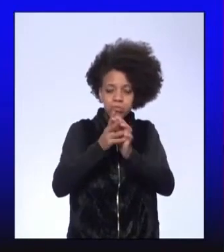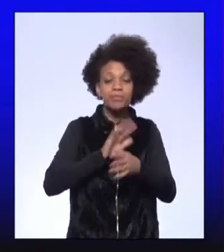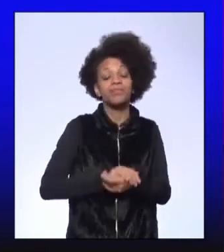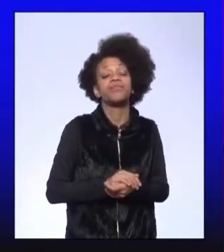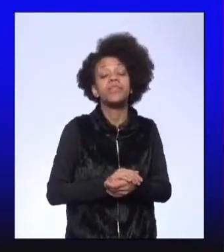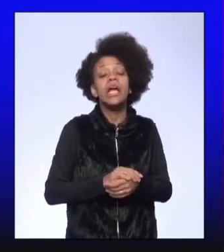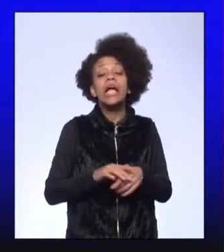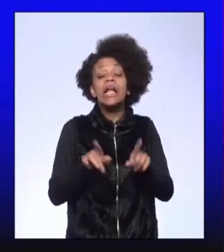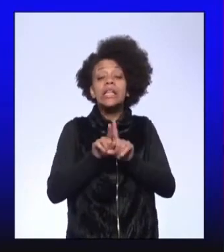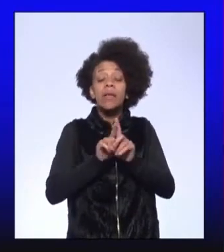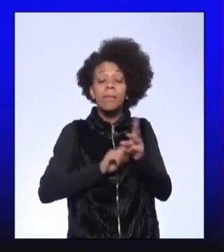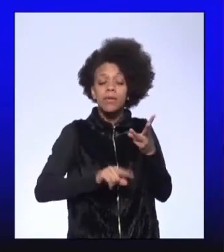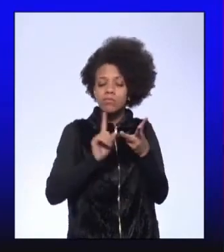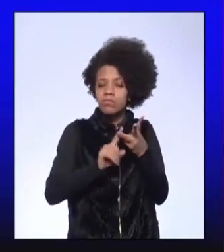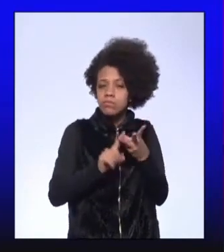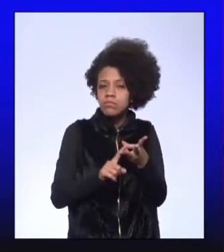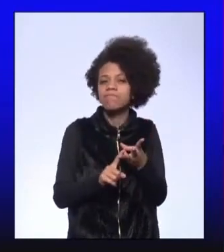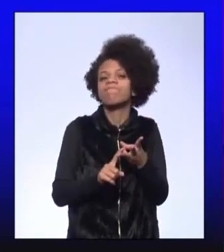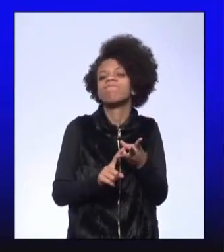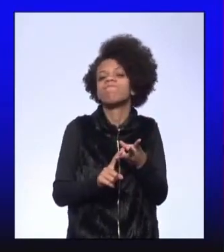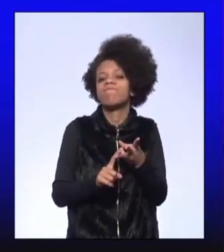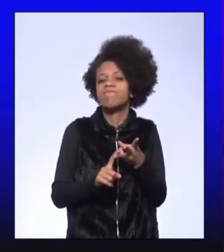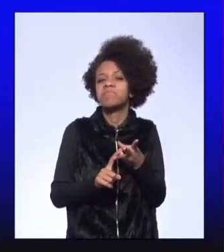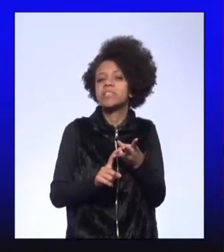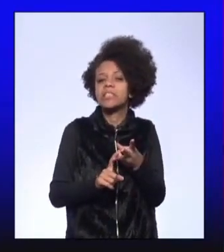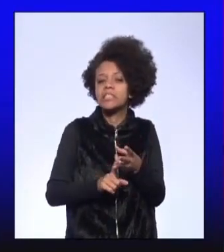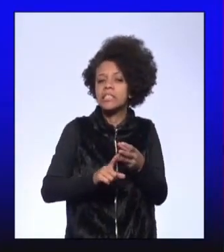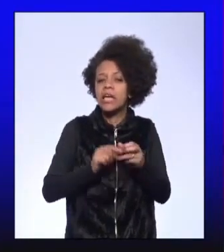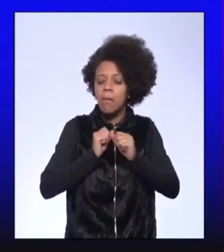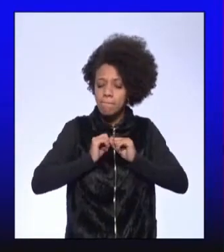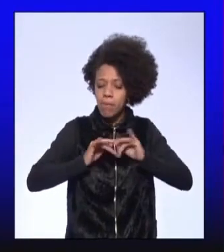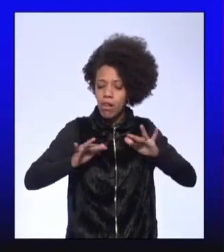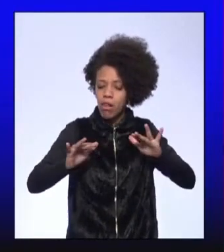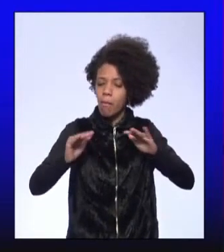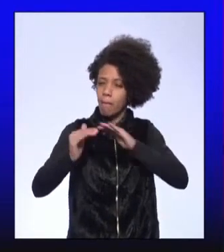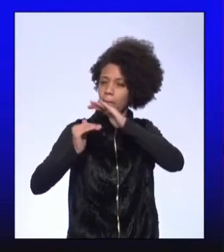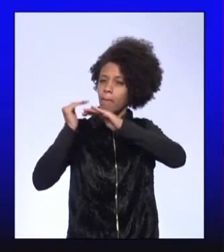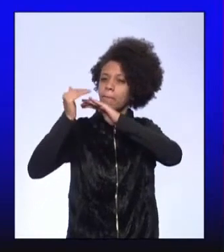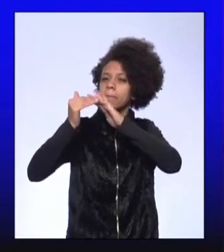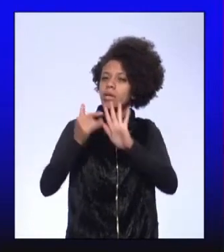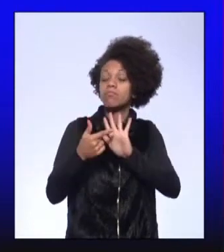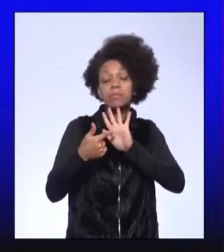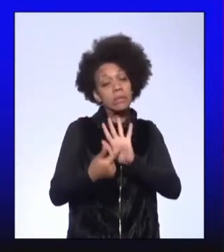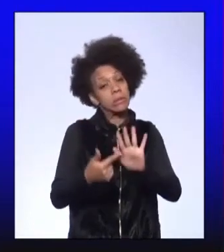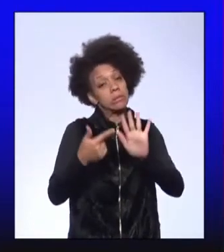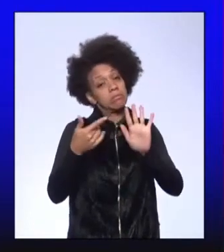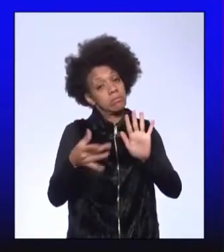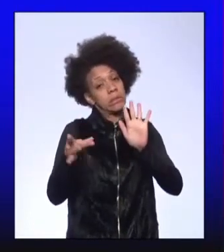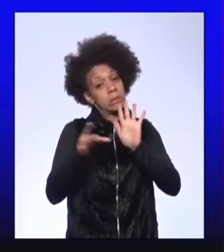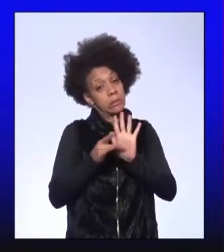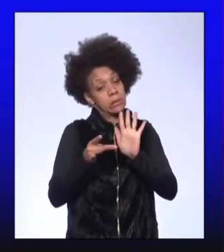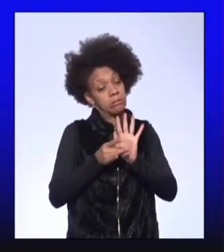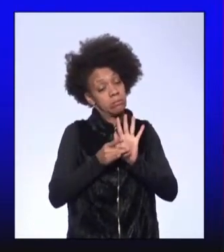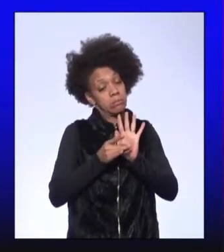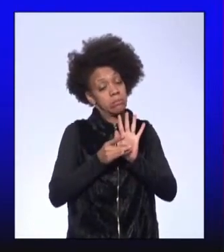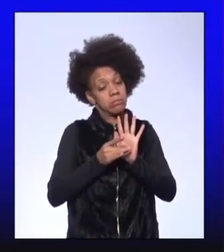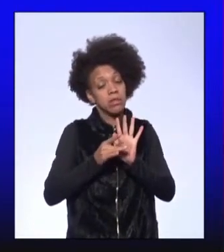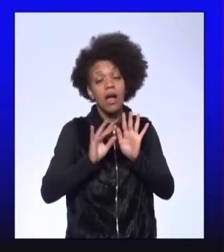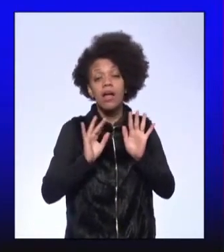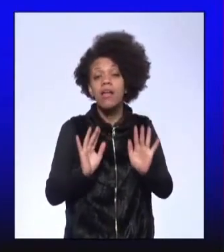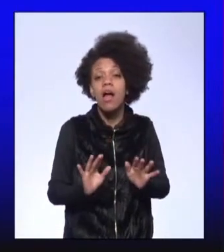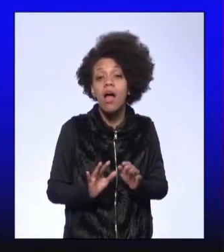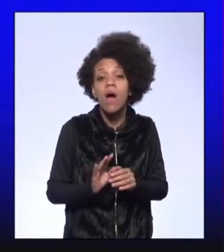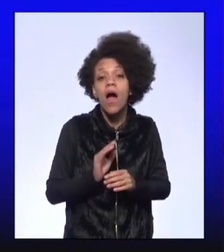transmissão que vem sendo cada vez mais colocado como plausível, como possível, que é o tal